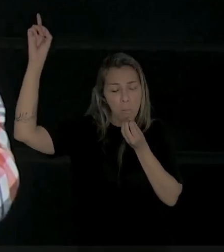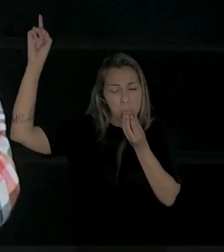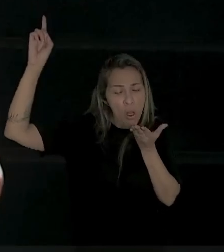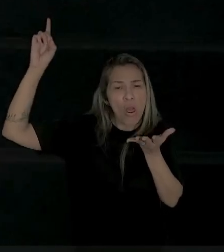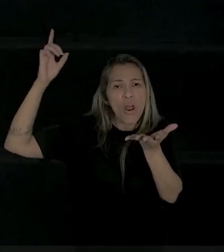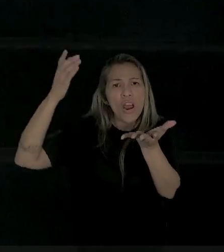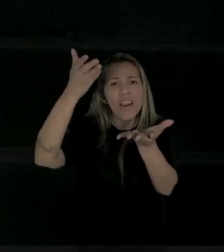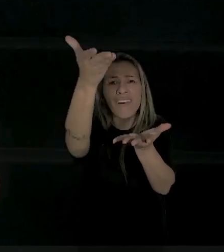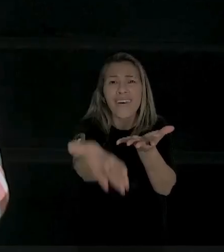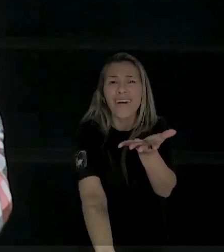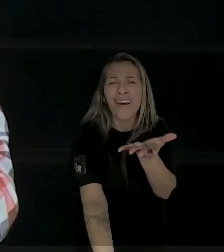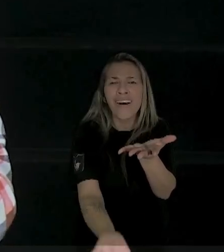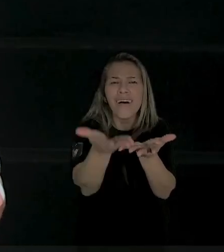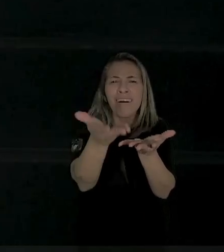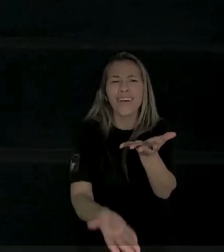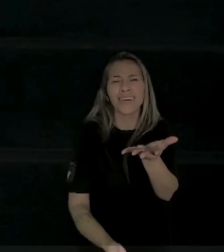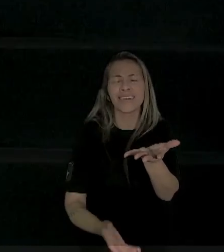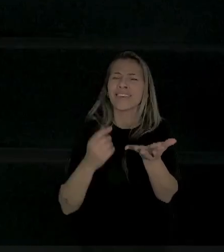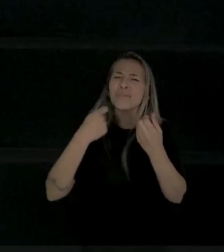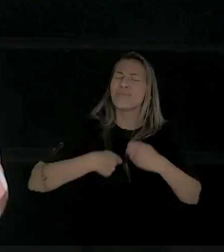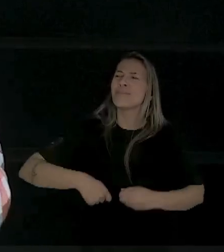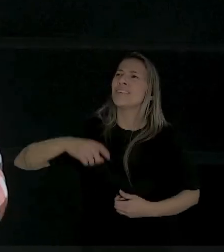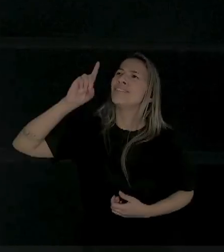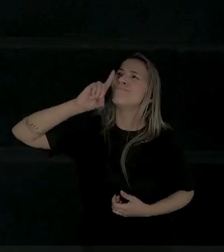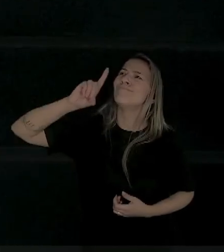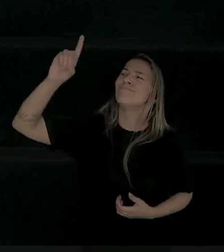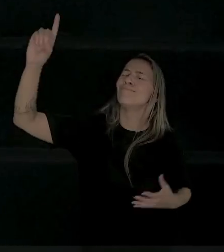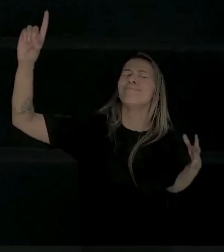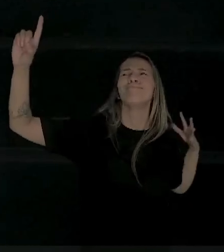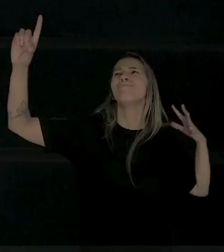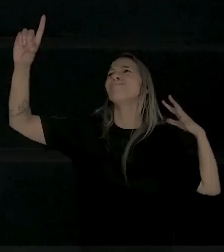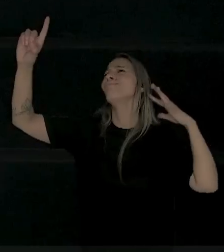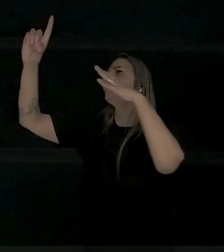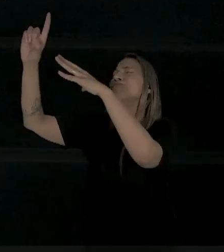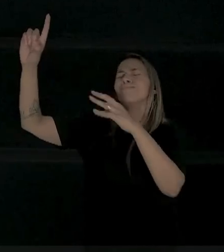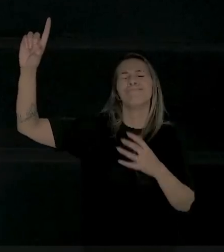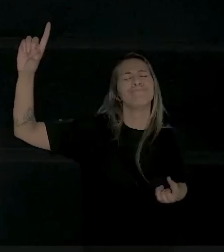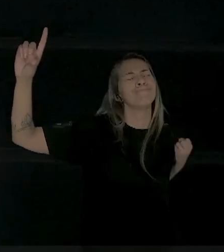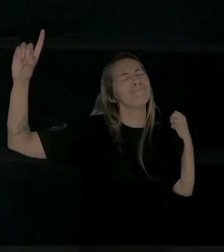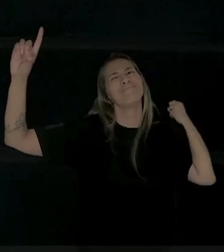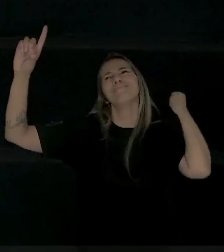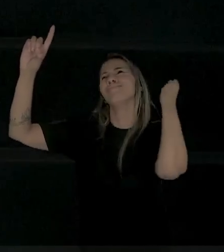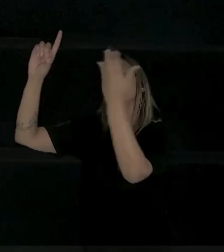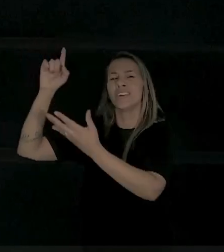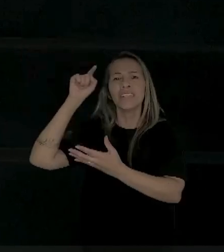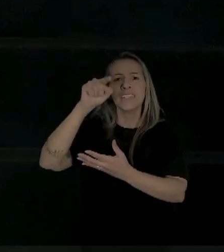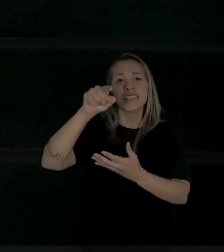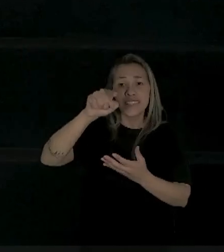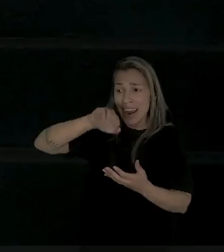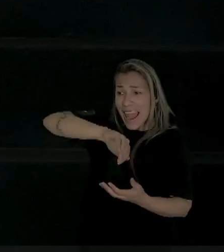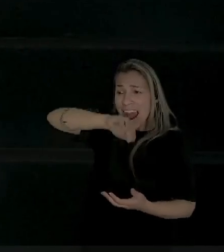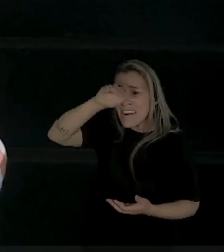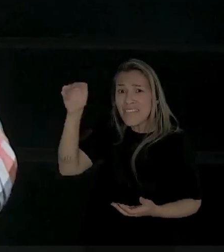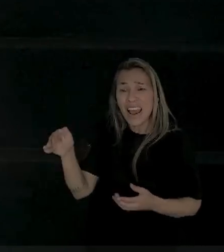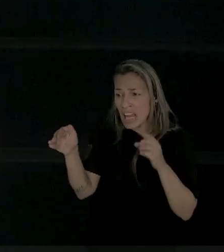eu preciso dEle, tudo gira em torno dEle, tudo é para Ele. Ei, se você está numa caverna, você só vai sair daí quando você